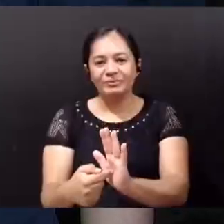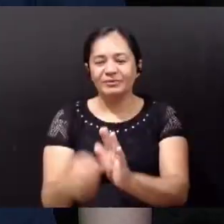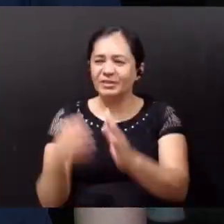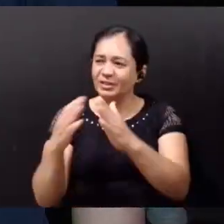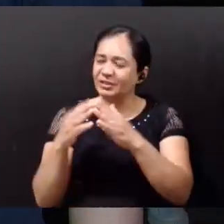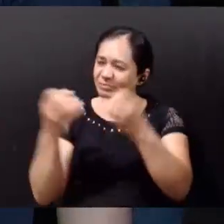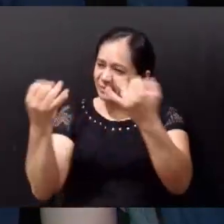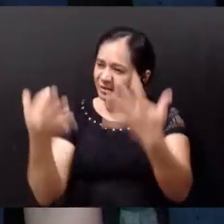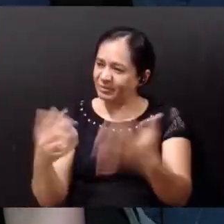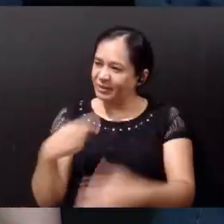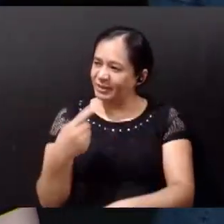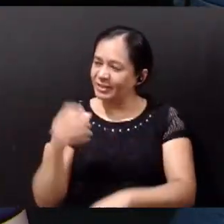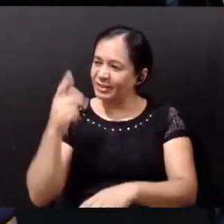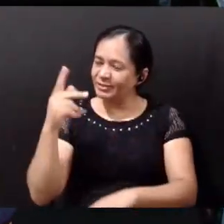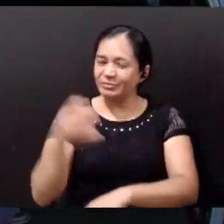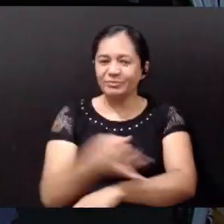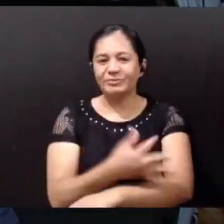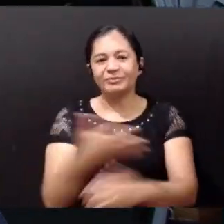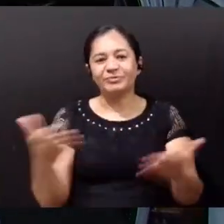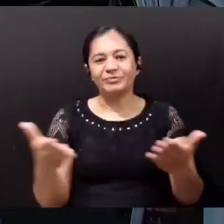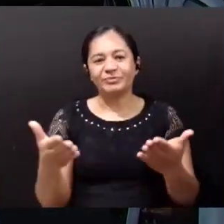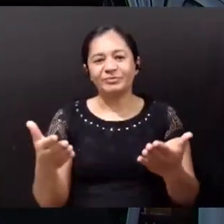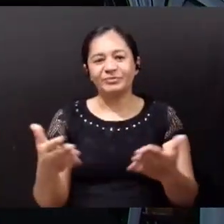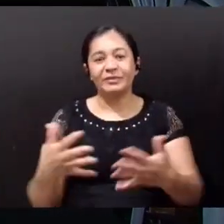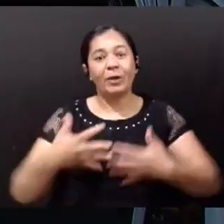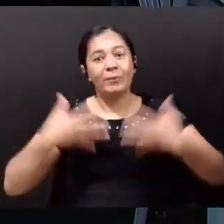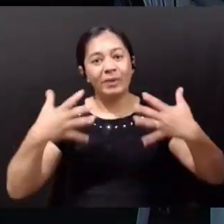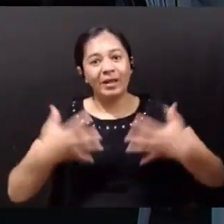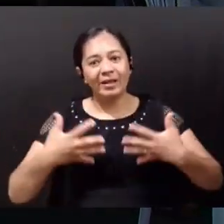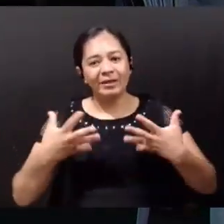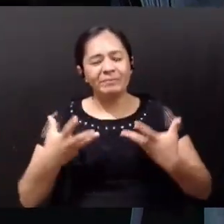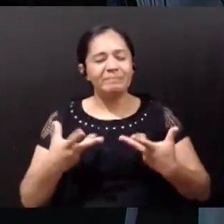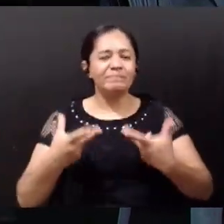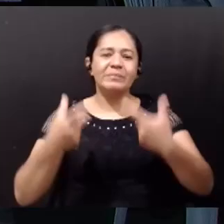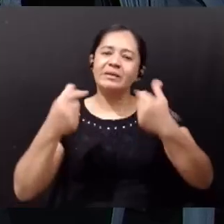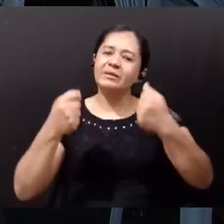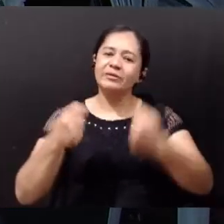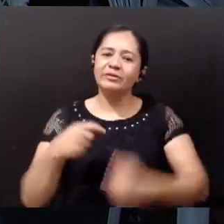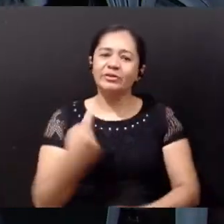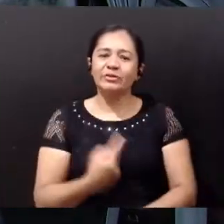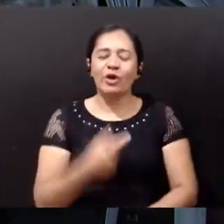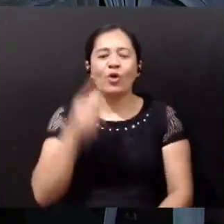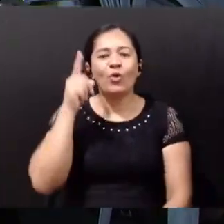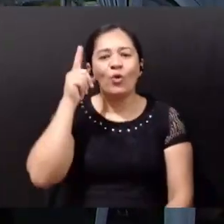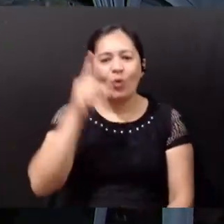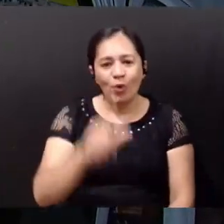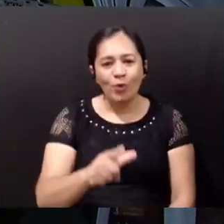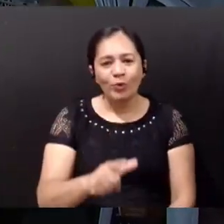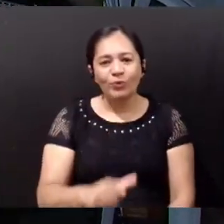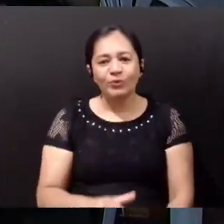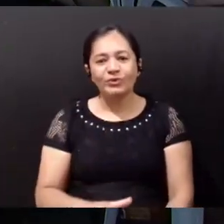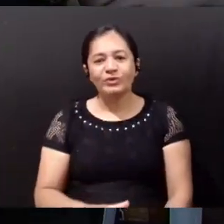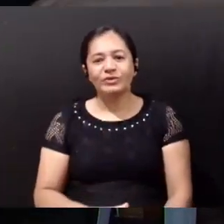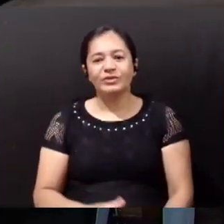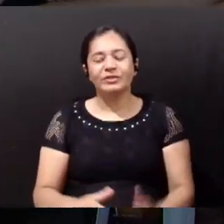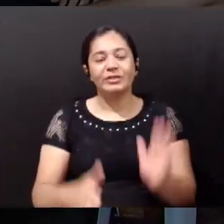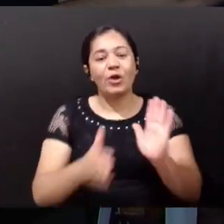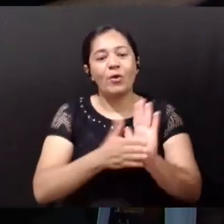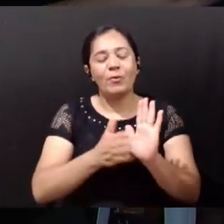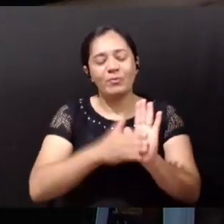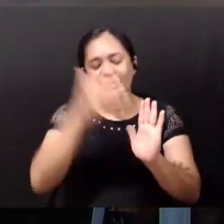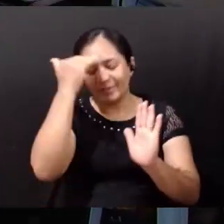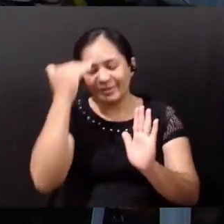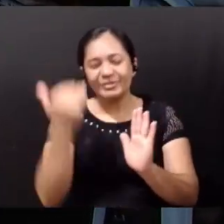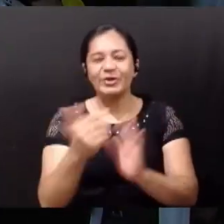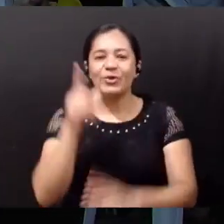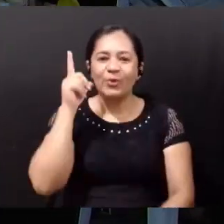emoção hoje. É uma alegria muito grande a gente conseguir cumprir com aquele propósito que a gente falou lá no começo,